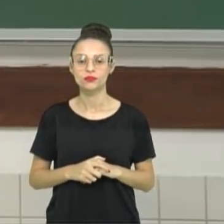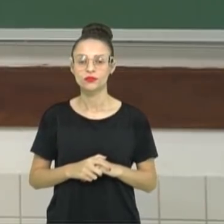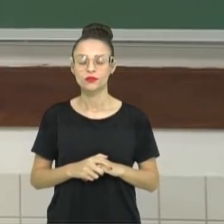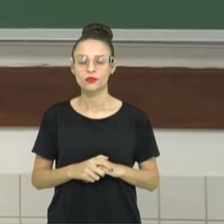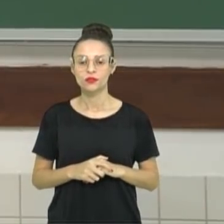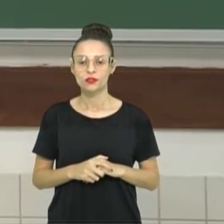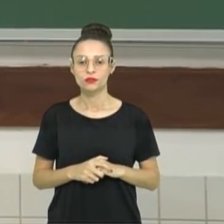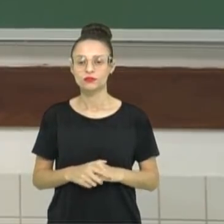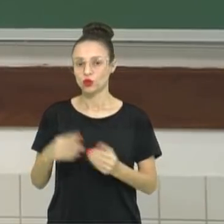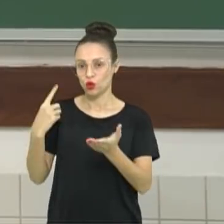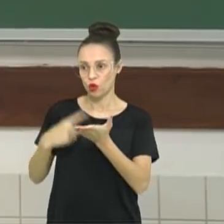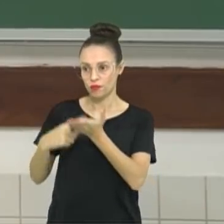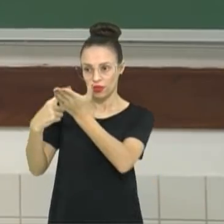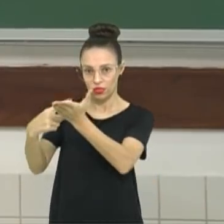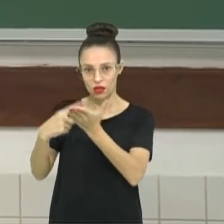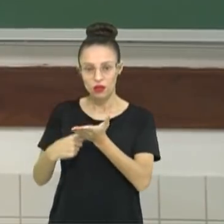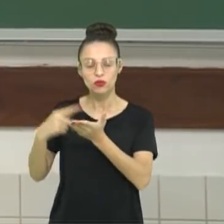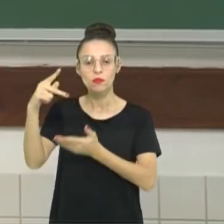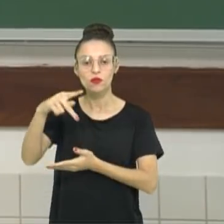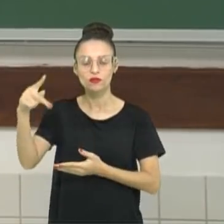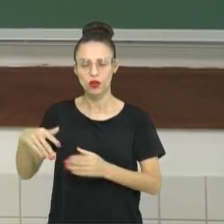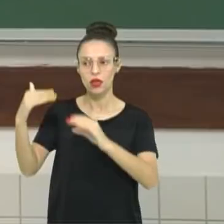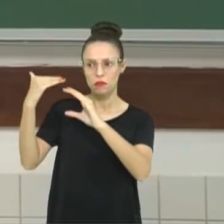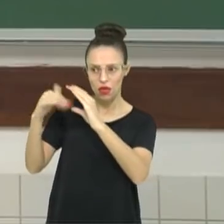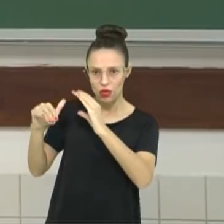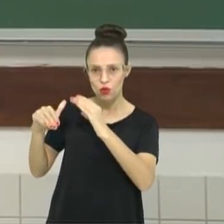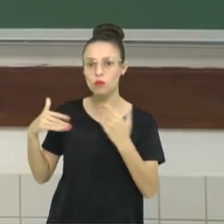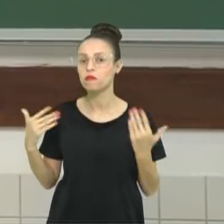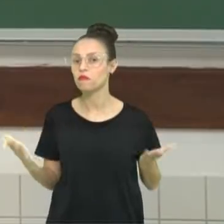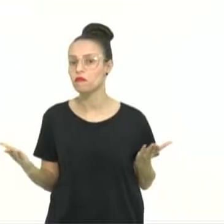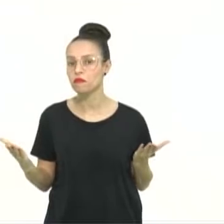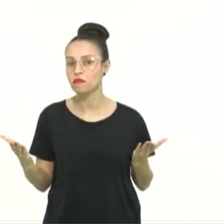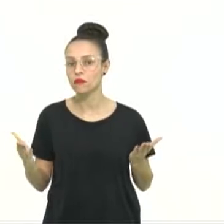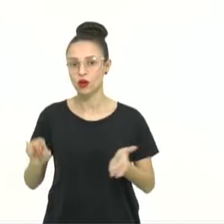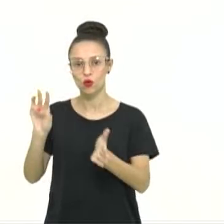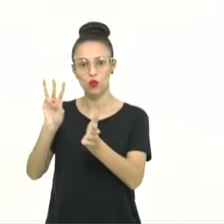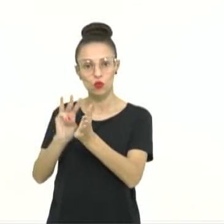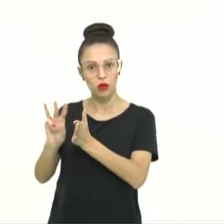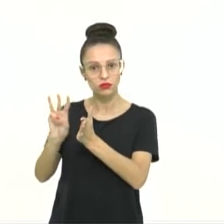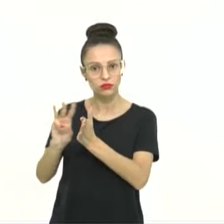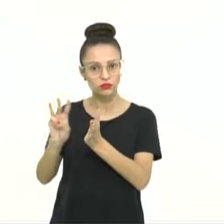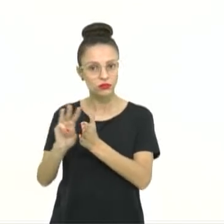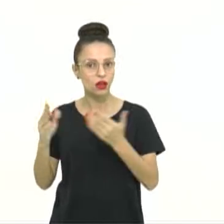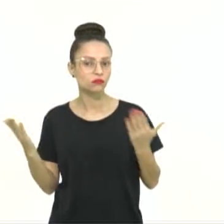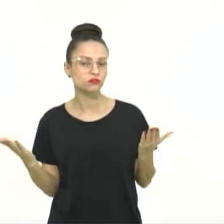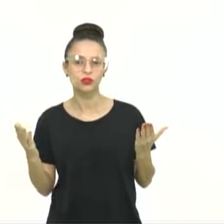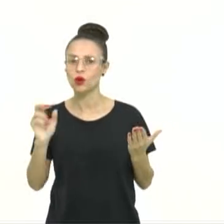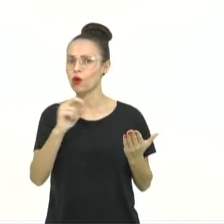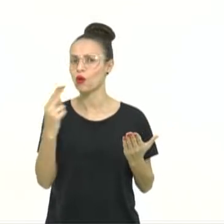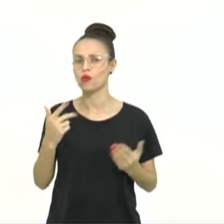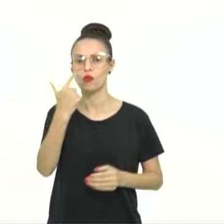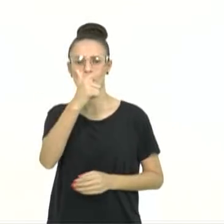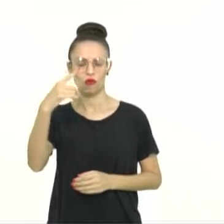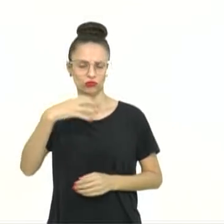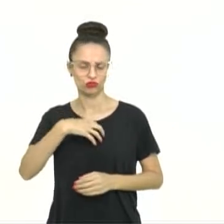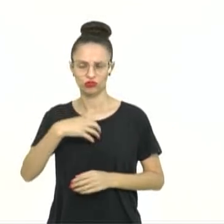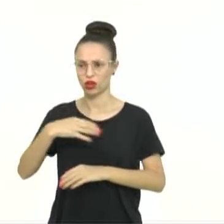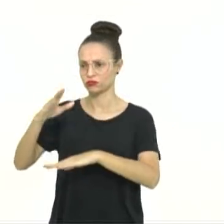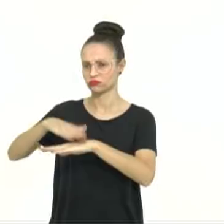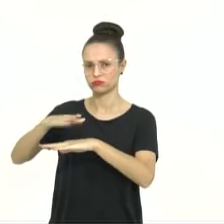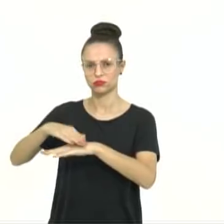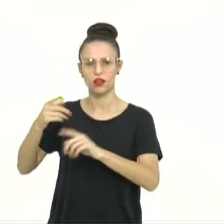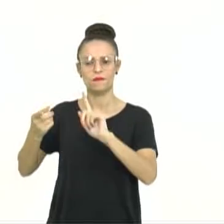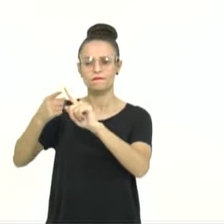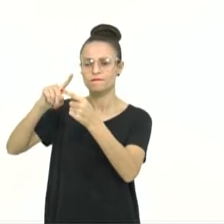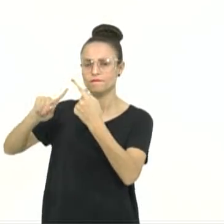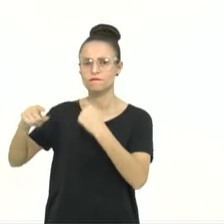mandar, combinado com o professor, por e-mail, por WhatsApp, ou uma outra forma que o professor decidir,